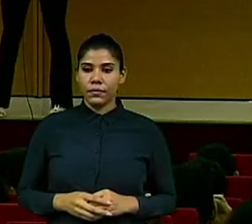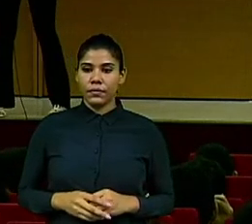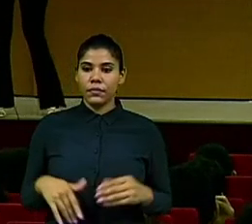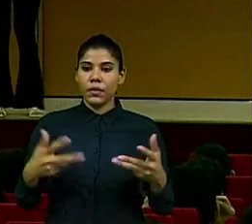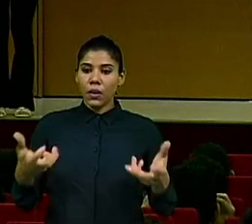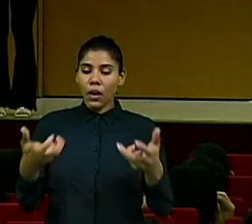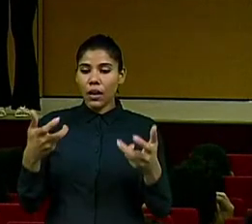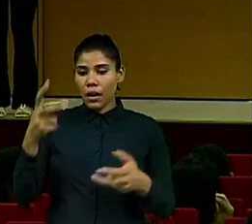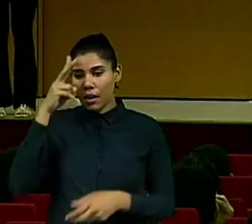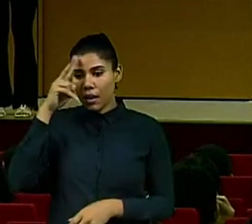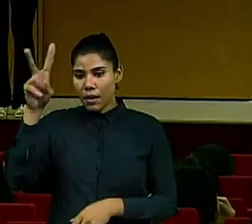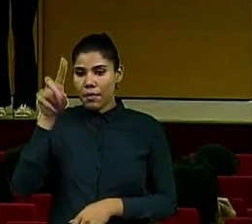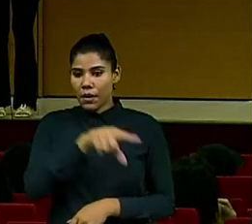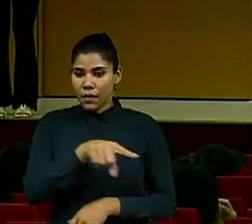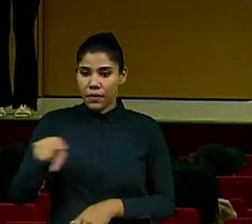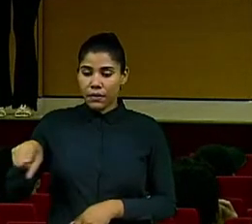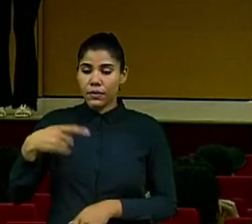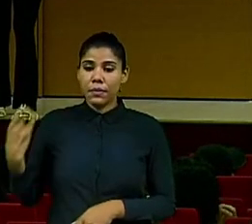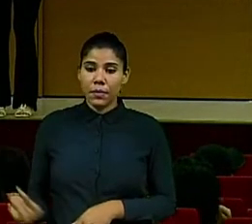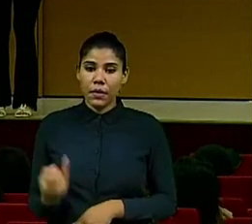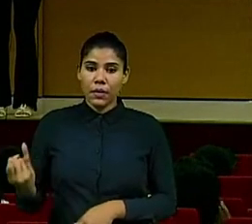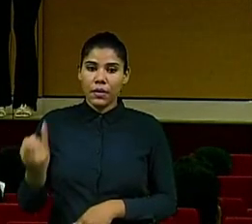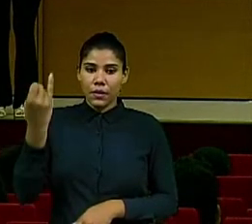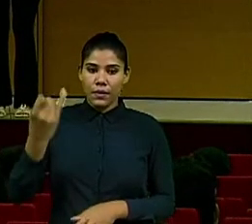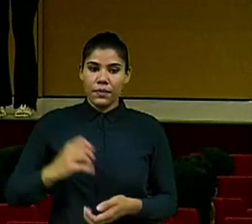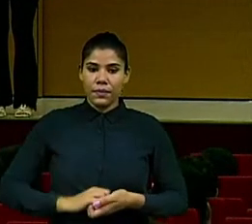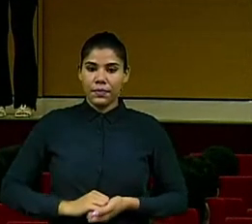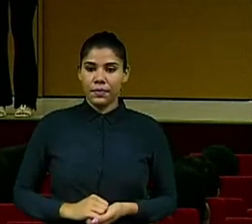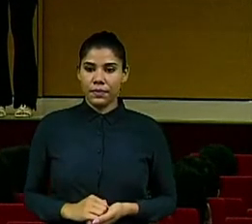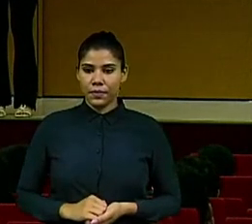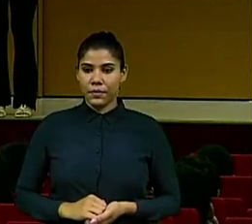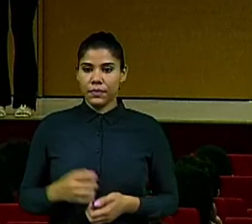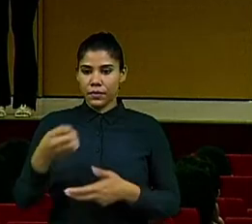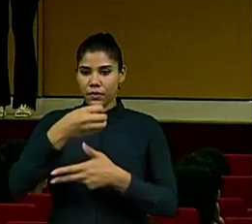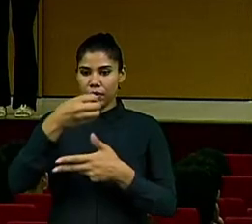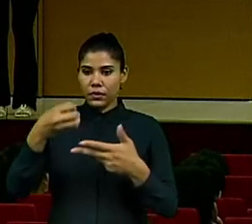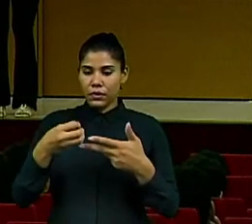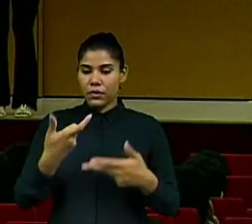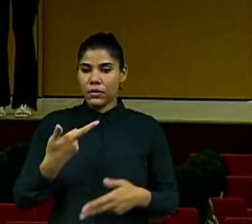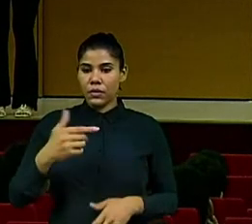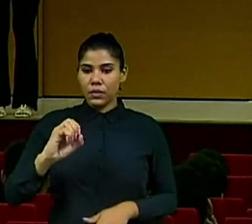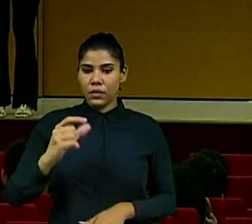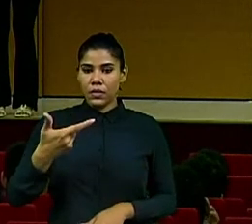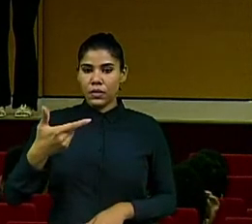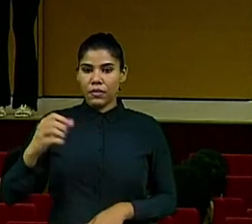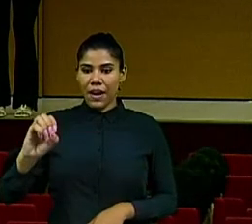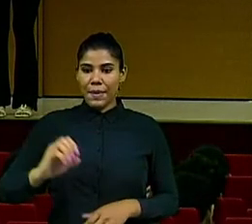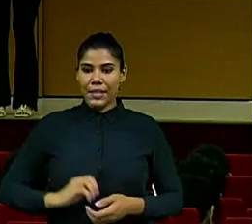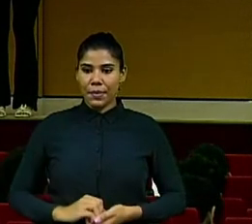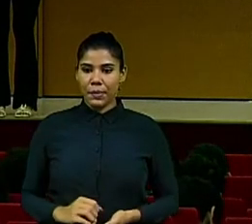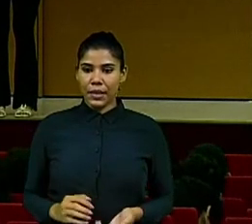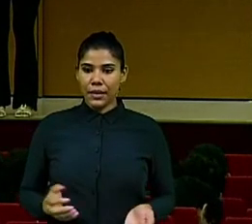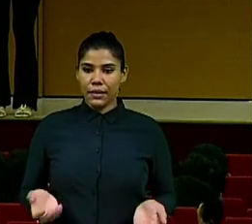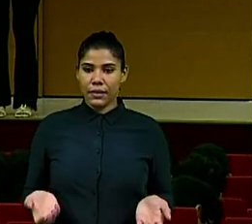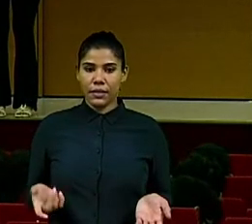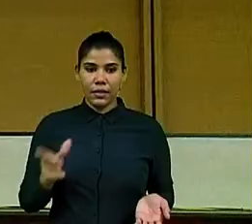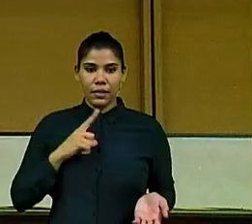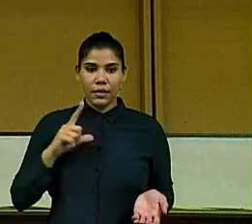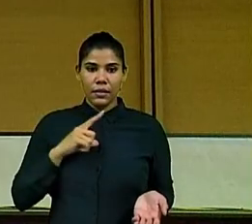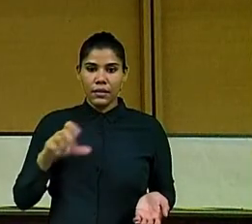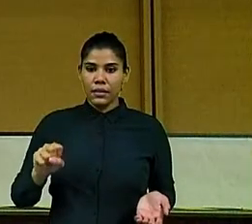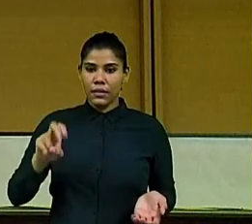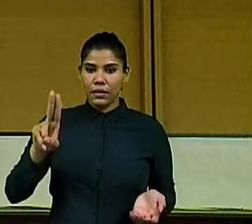só lembrar vocês uma questão muito importante viu foi questão do Enem de 2020 se eu não me engano que é sobre o SUS tá